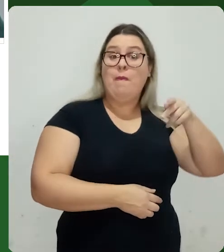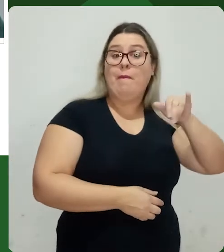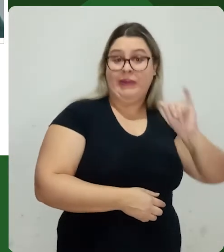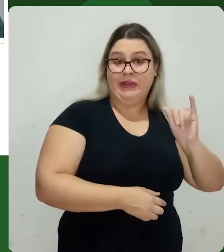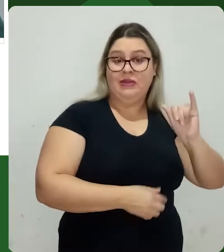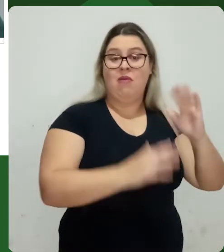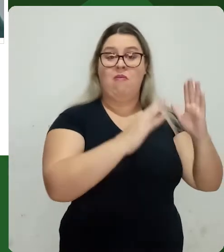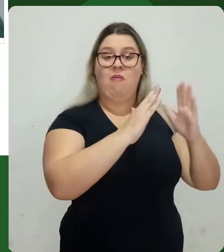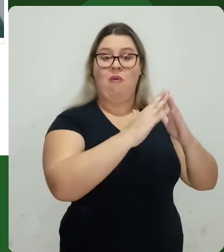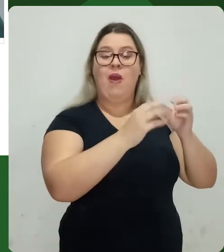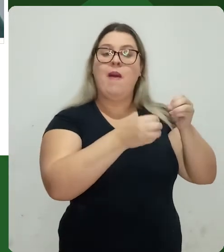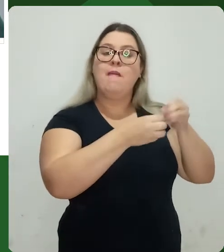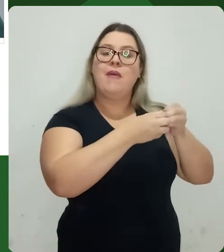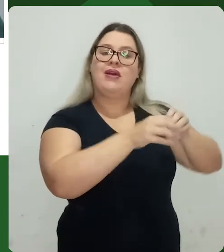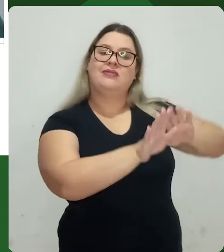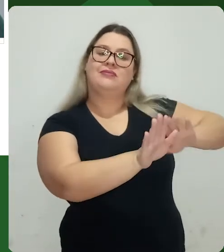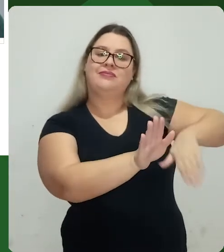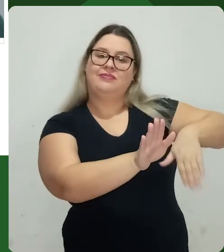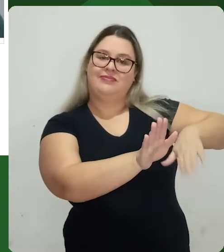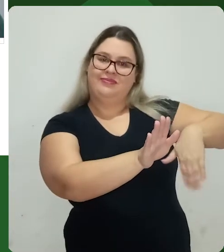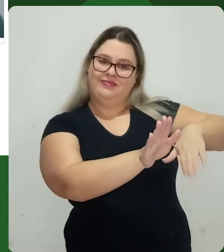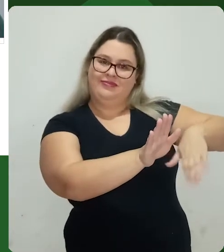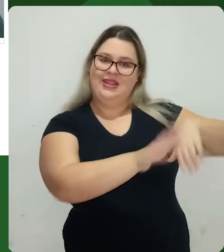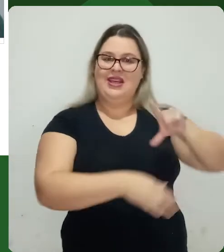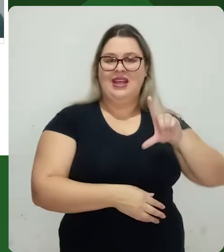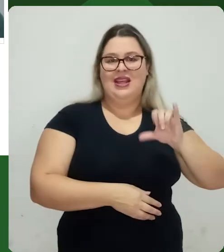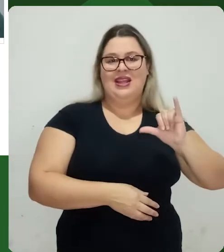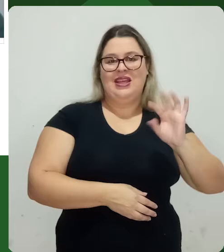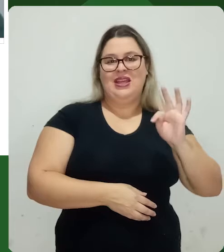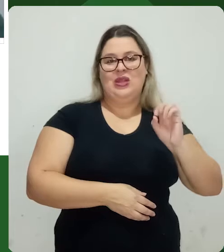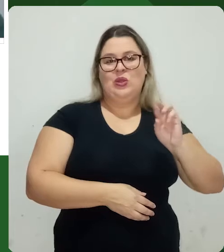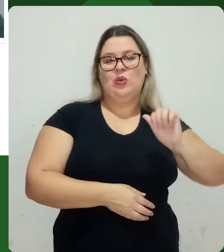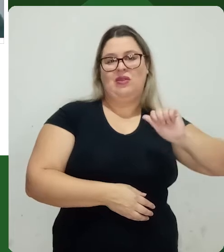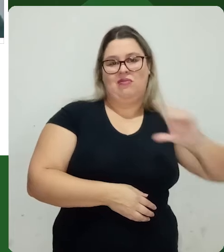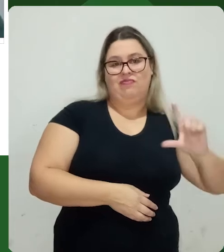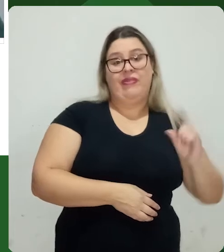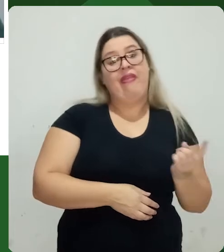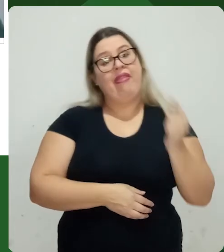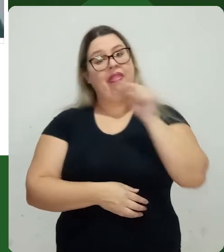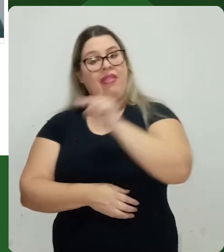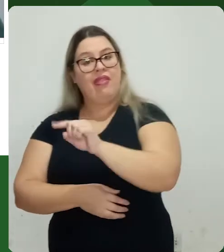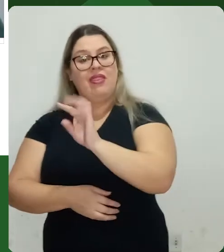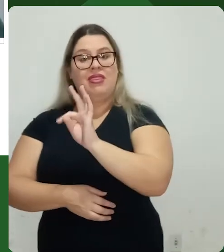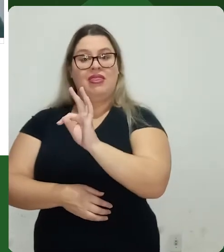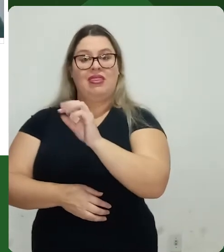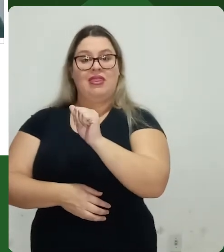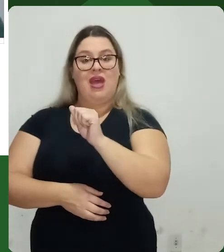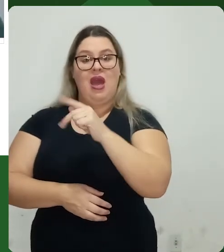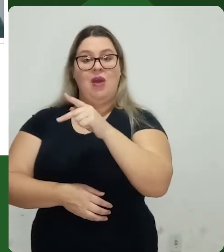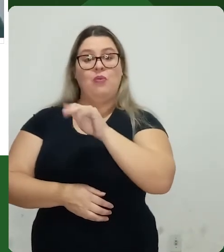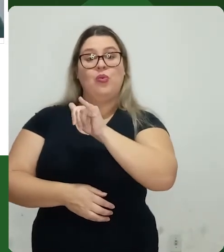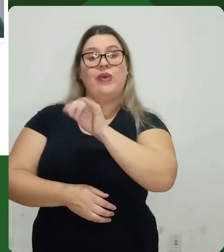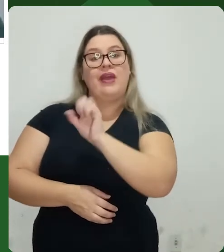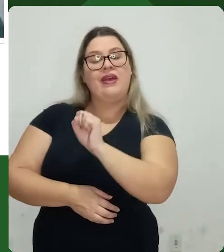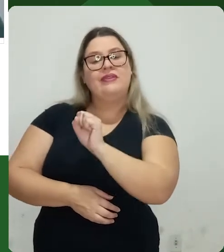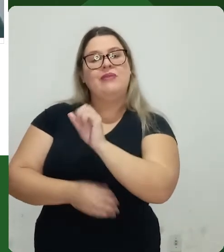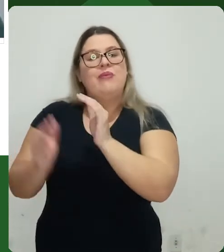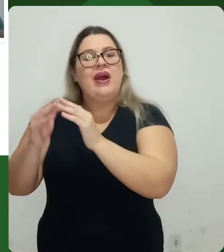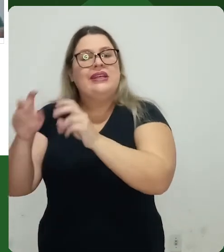e falavam línguas de origem do tronco tupi, chamavam os inimigos ou as pessoas do interior da